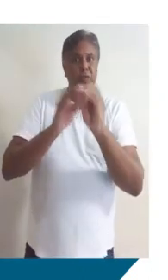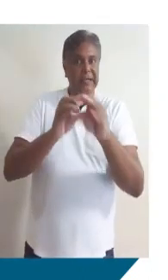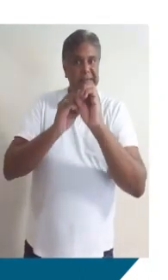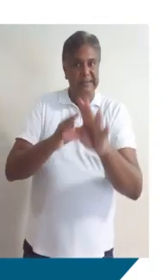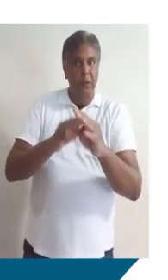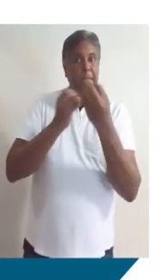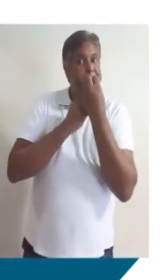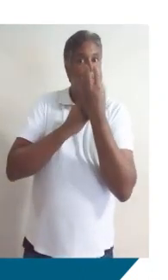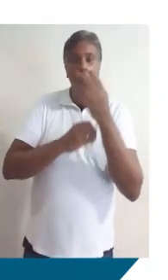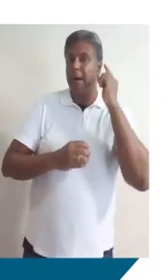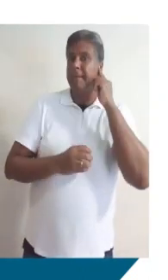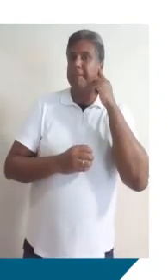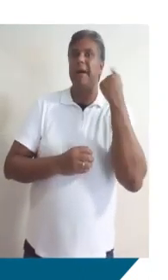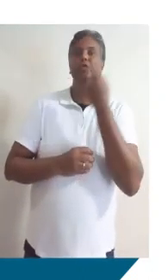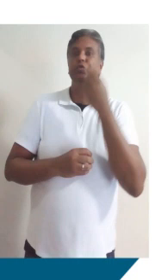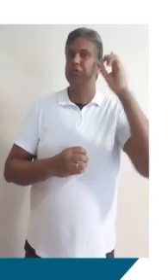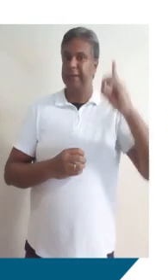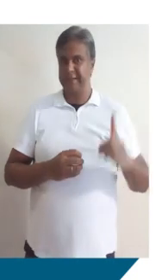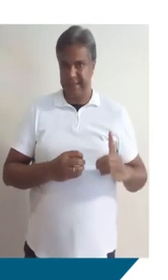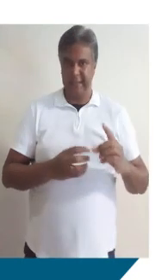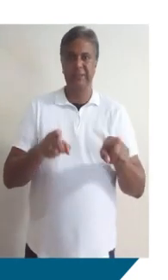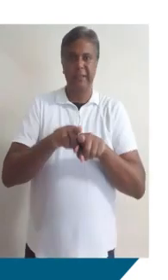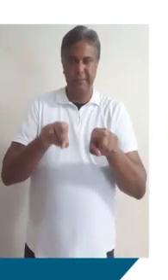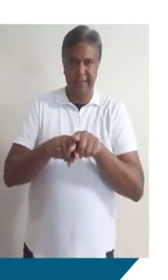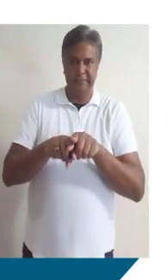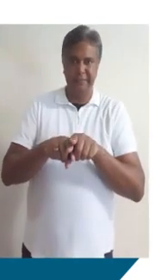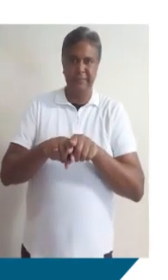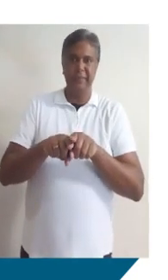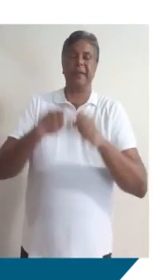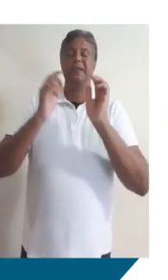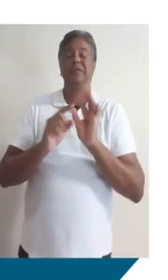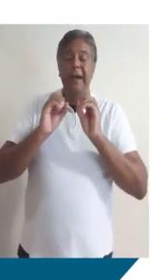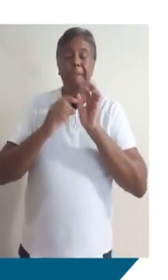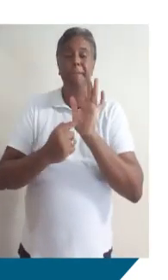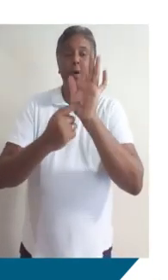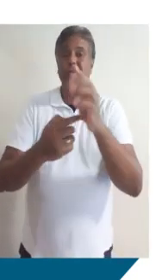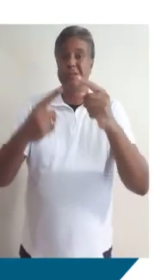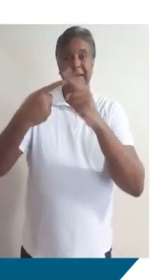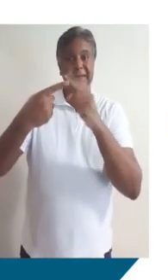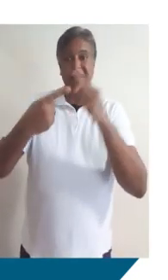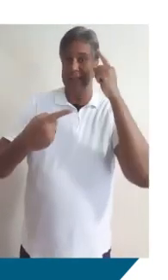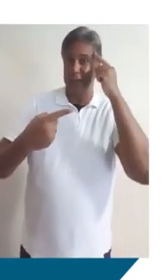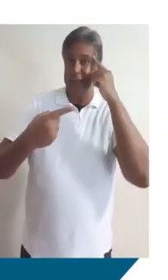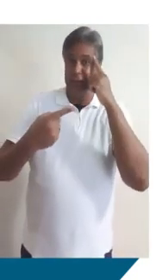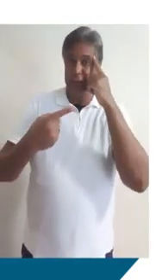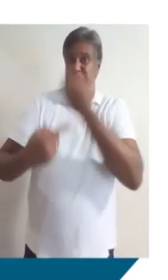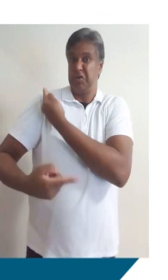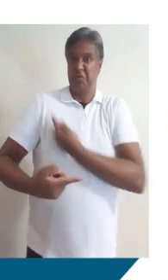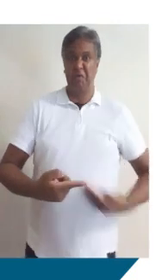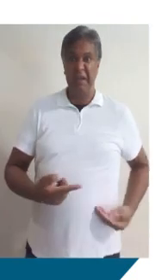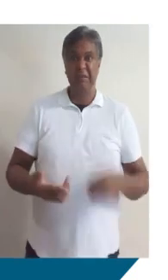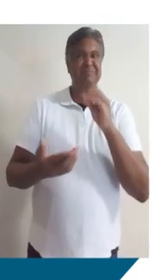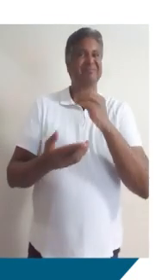direito. Só pela primeira frase eu já tenho expressa a ideia número 1, de que há negligência governamental.